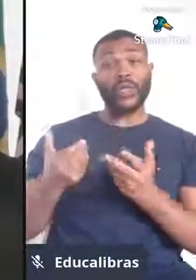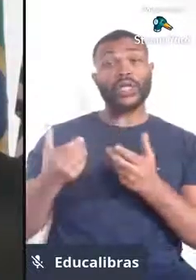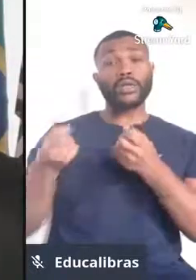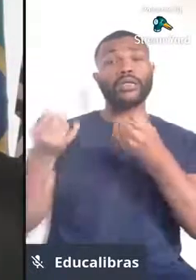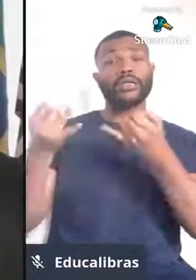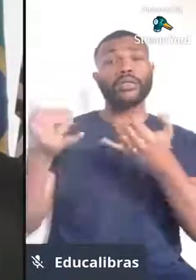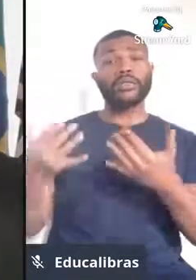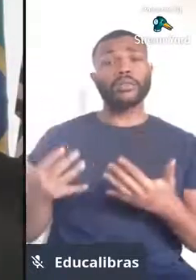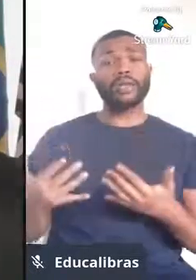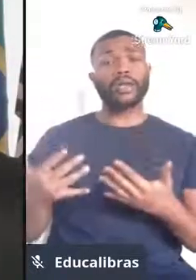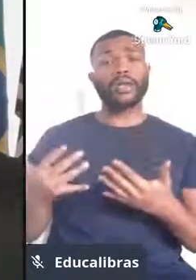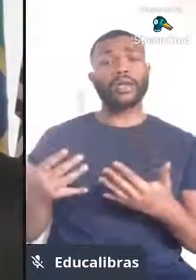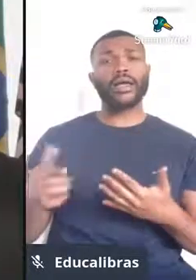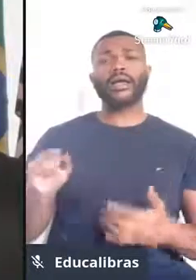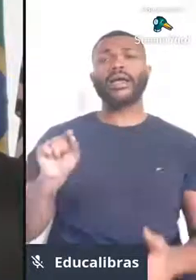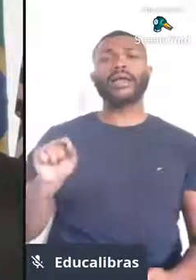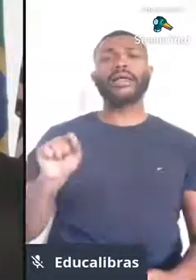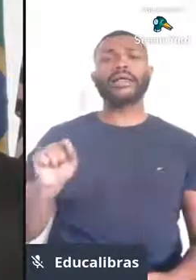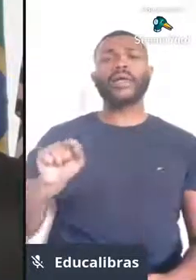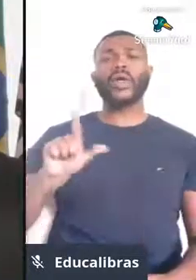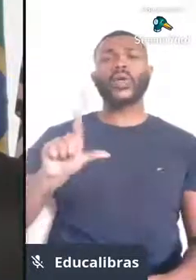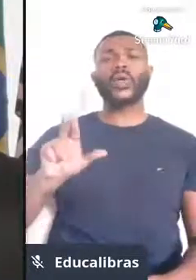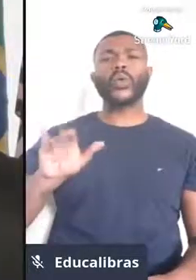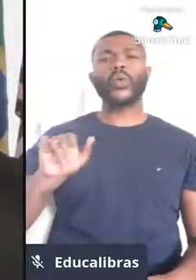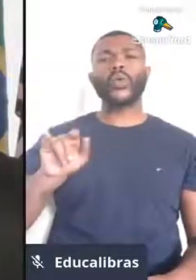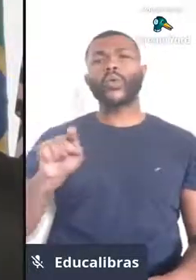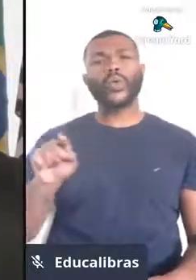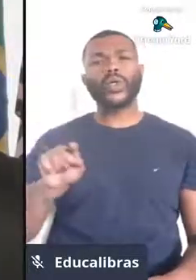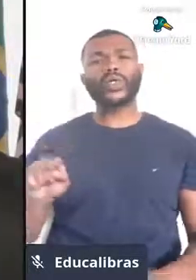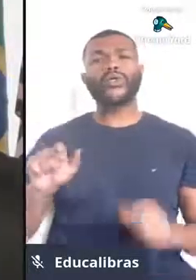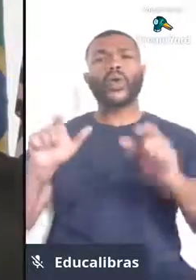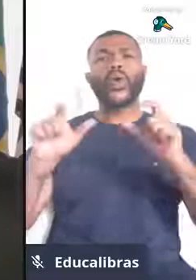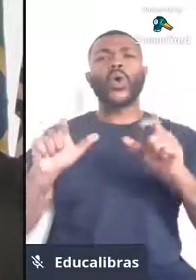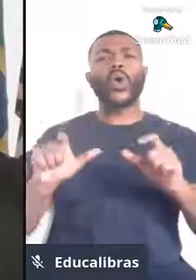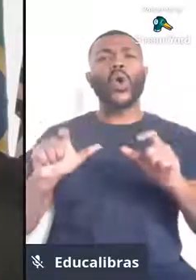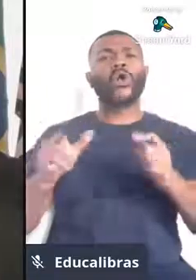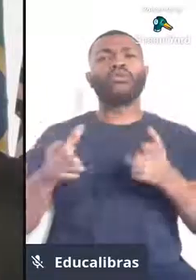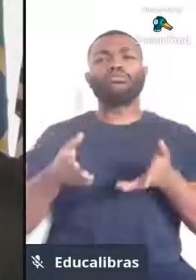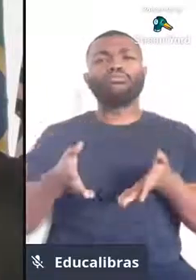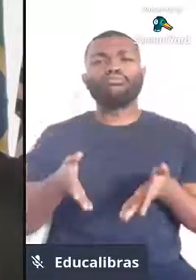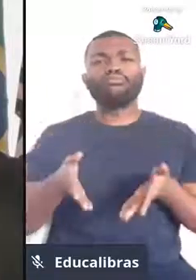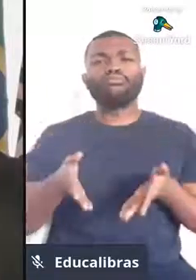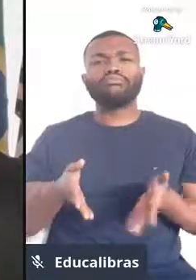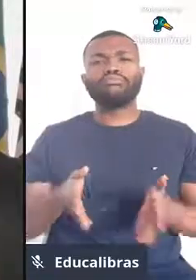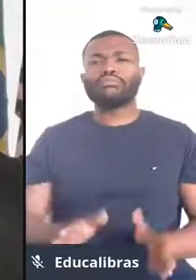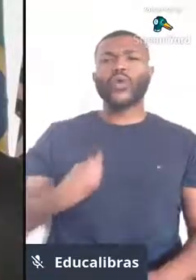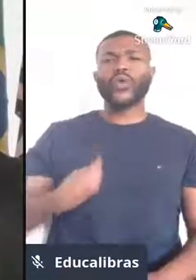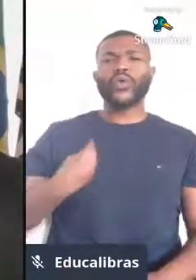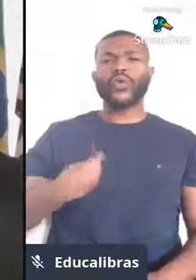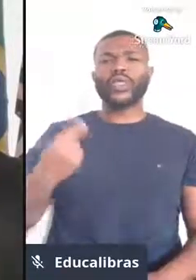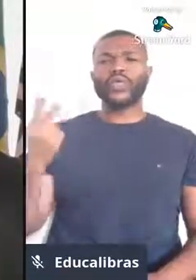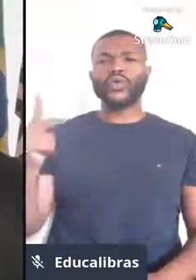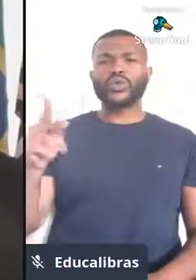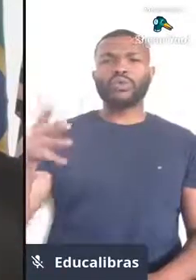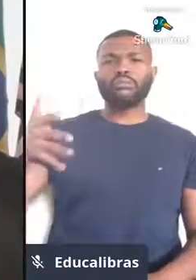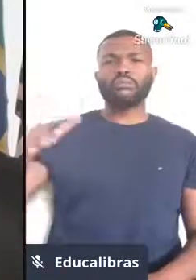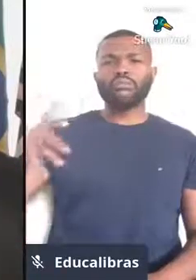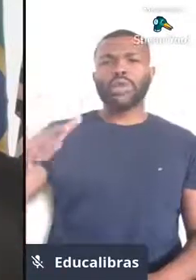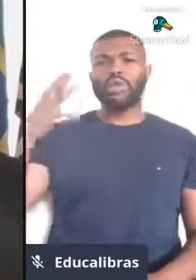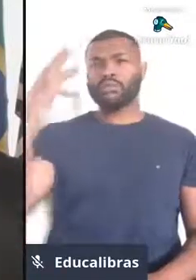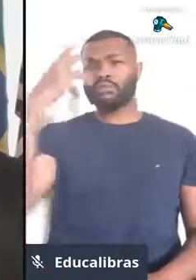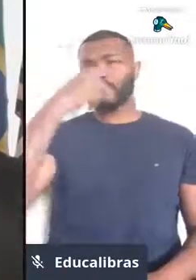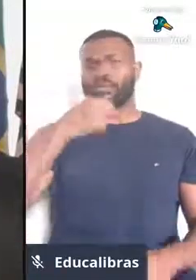é o Luiz Álvaro, de onde você veio, mais ou menos sua história, para as pessoas saberem quem você